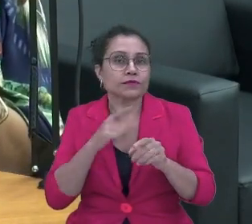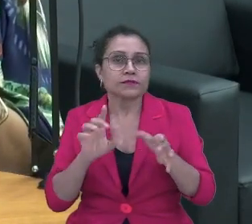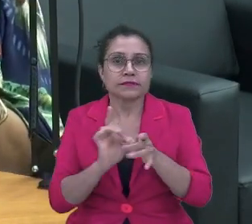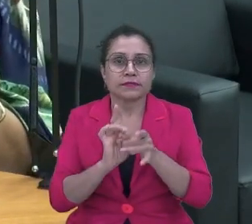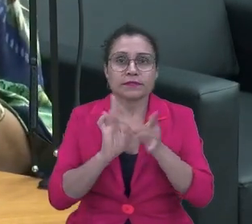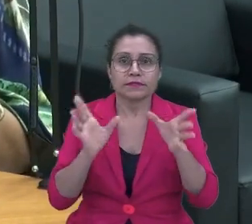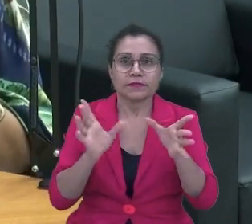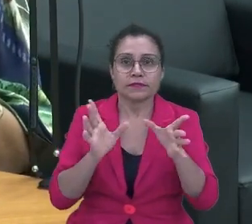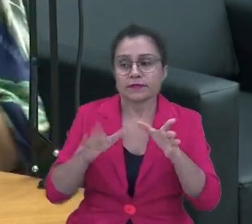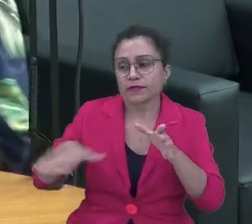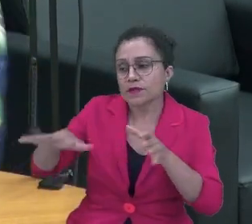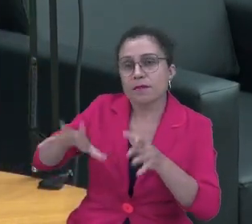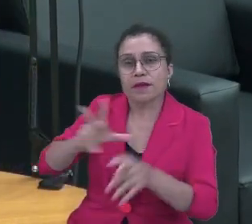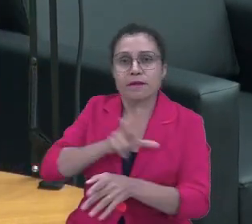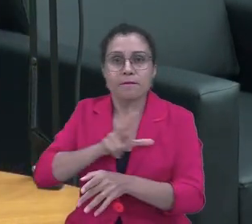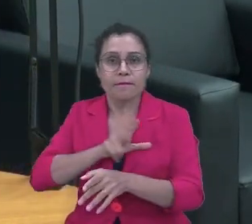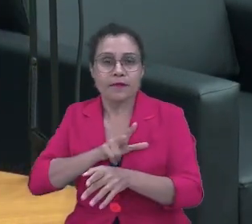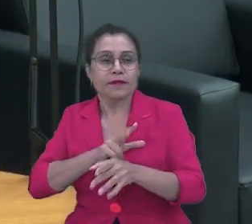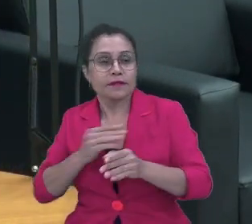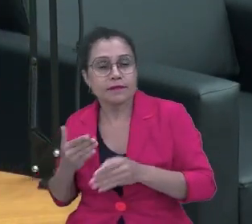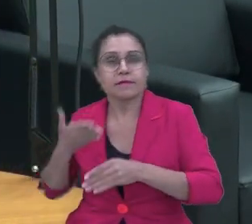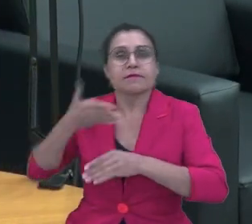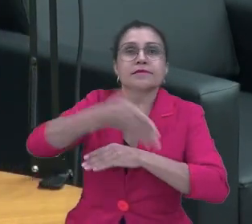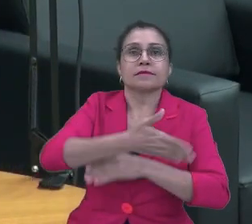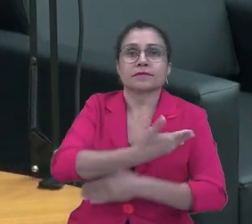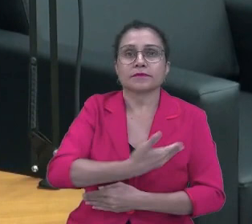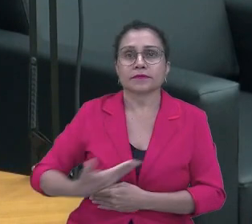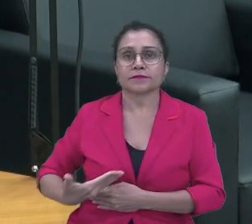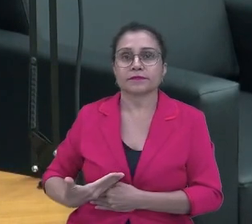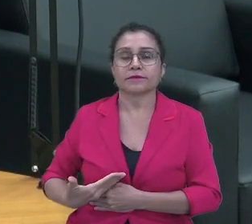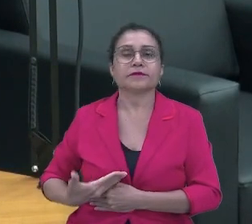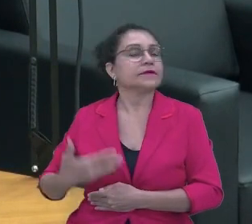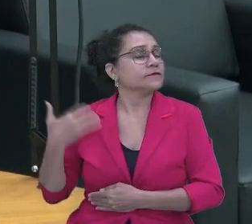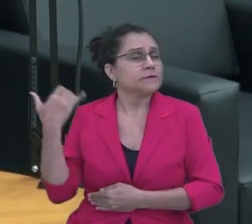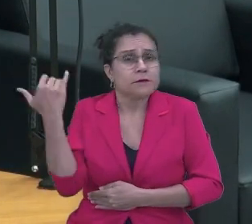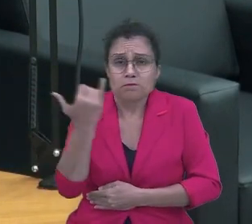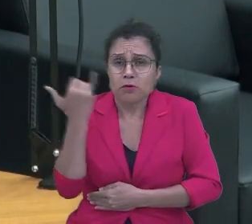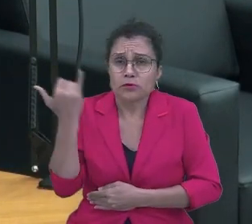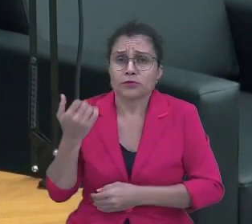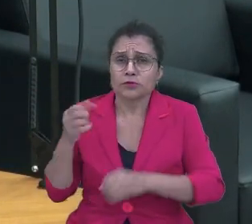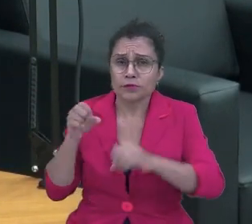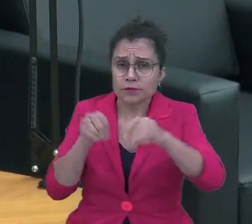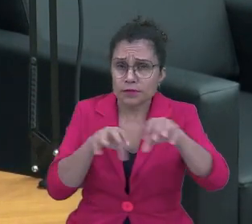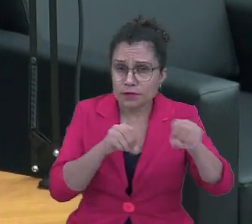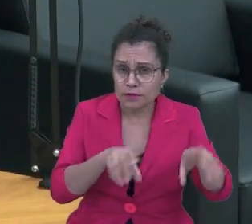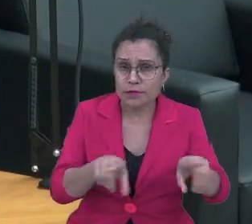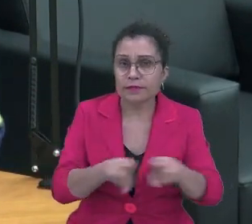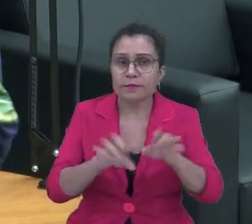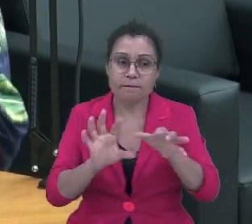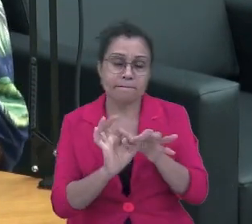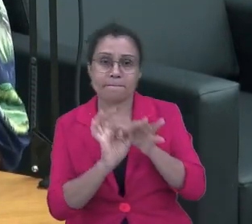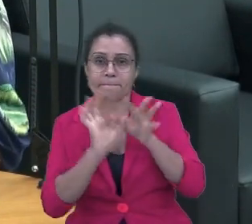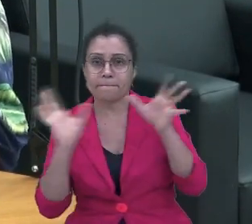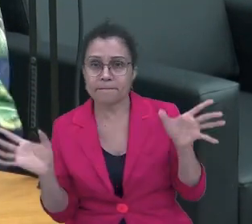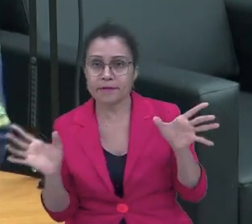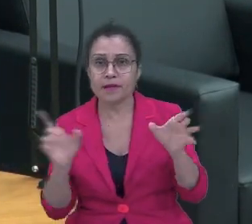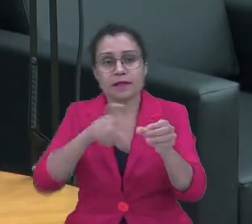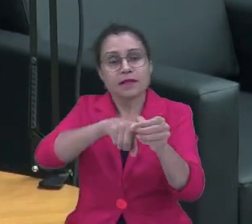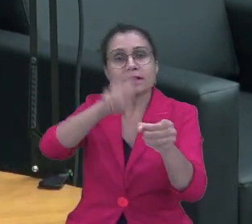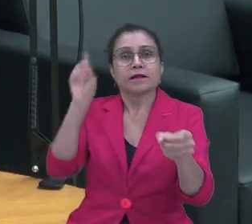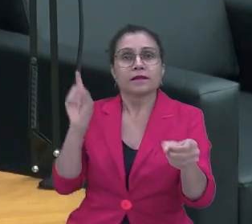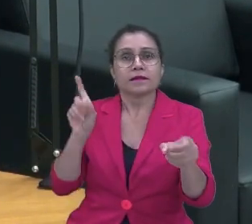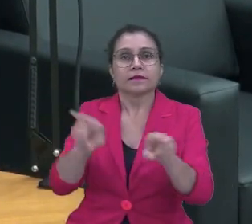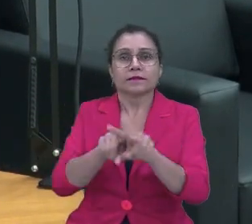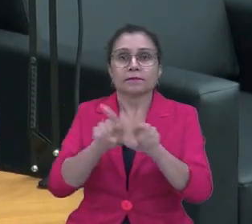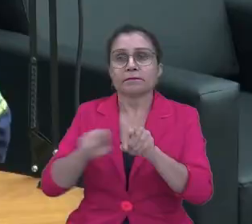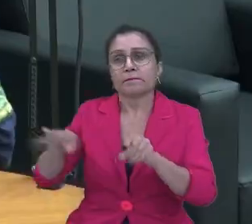espaço privado, Tânia, e ir para o espaço público. Então, isso foi fundamental. Educação e emancipação. Saída do espaço privado e